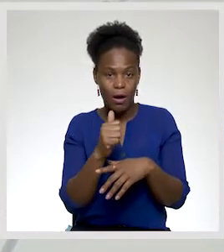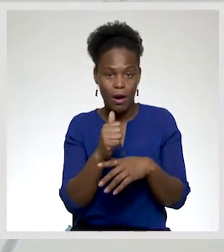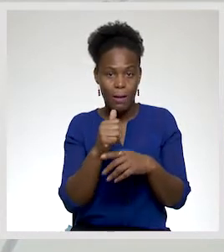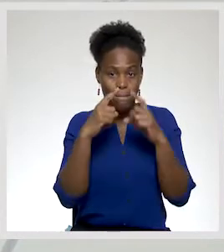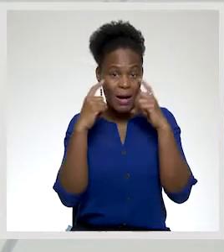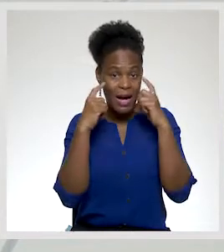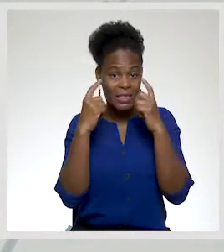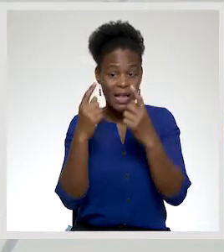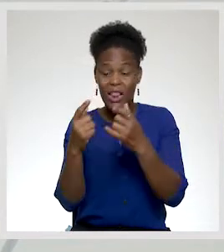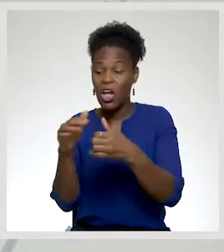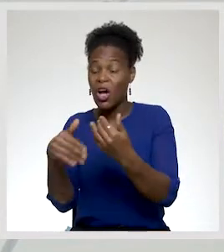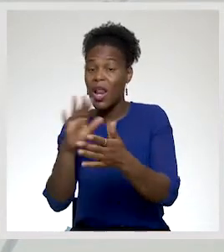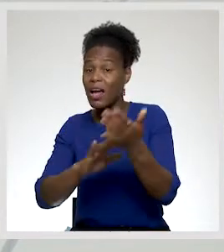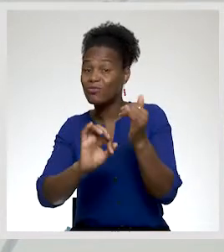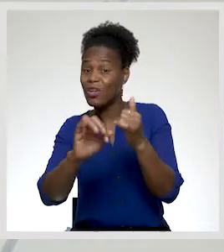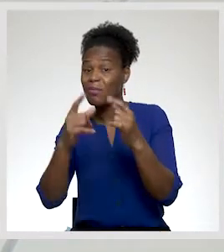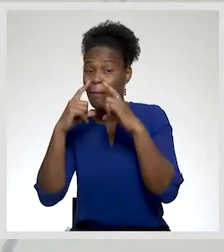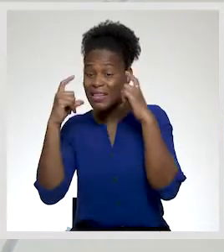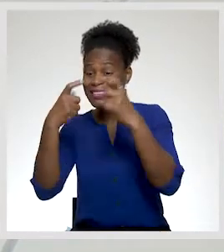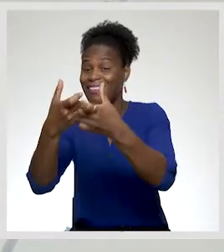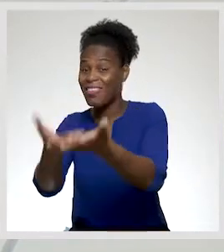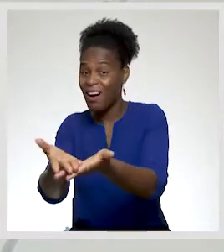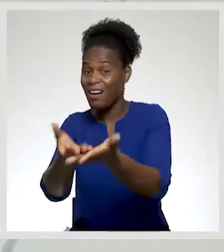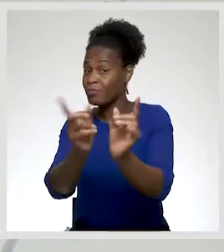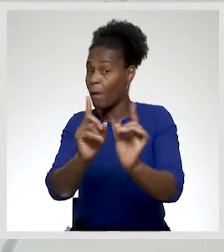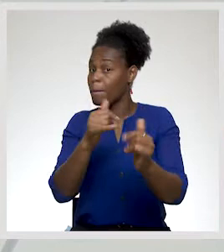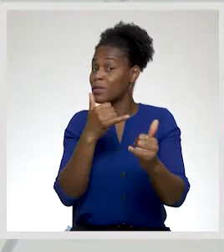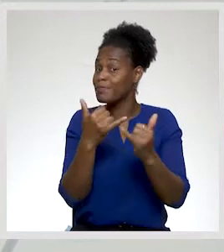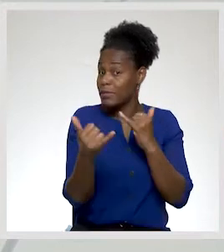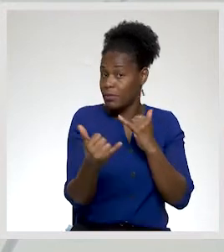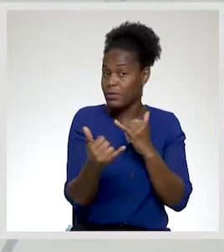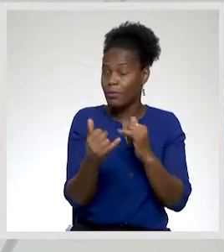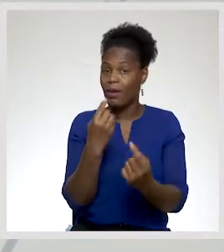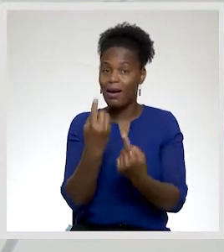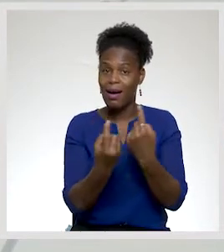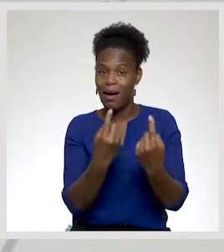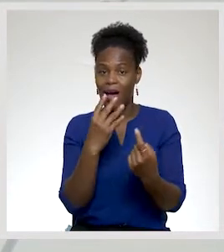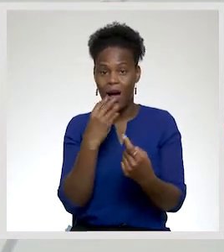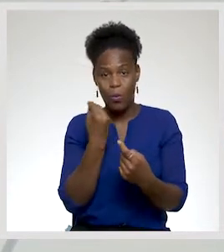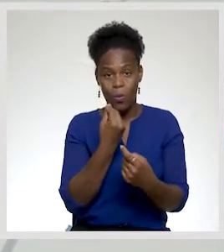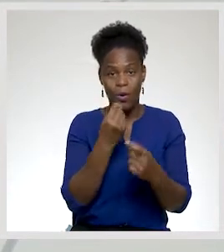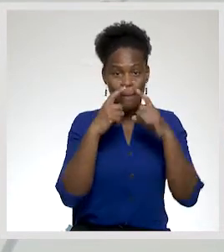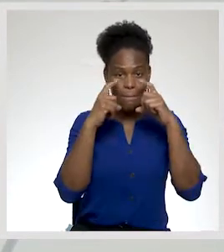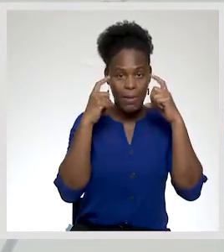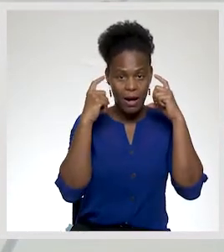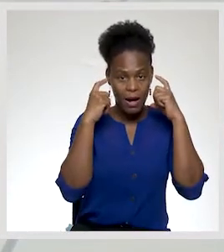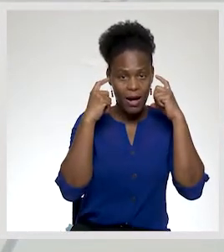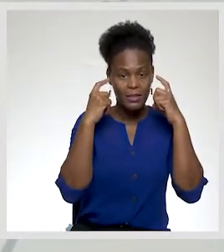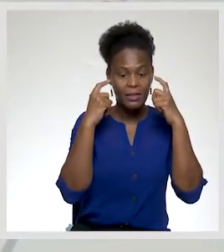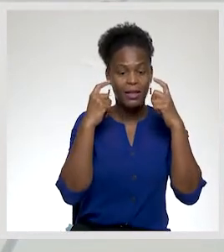trocar máscaras com os colegas na sala de aula. Isso é muito perigoso. Cada um deve levar a sua máscara